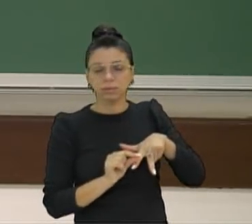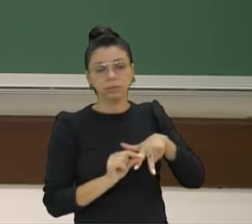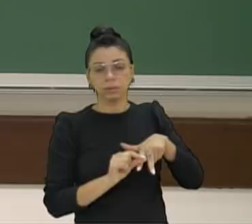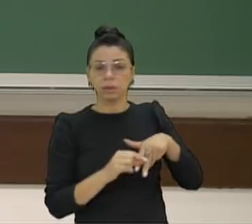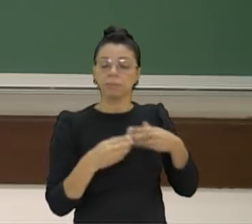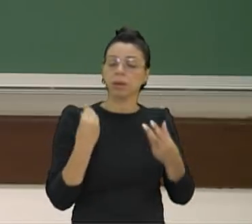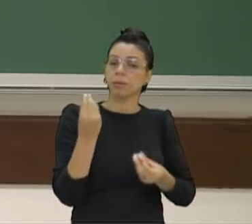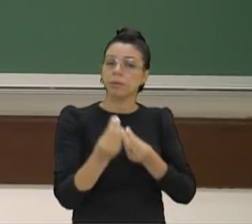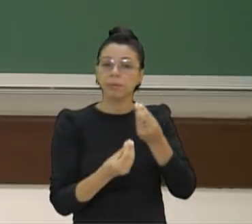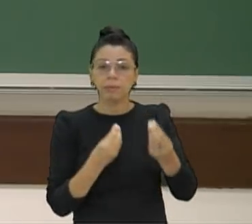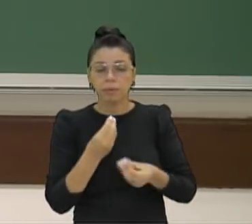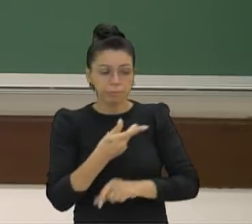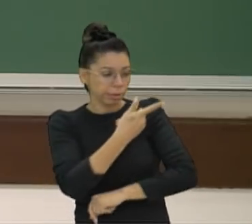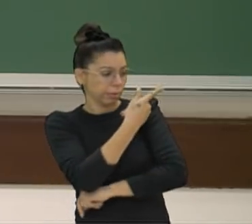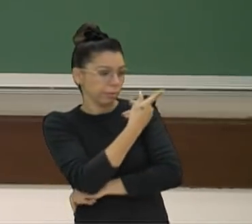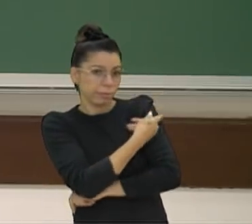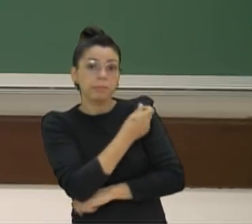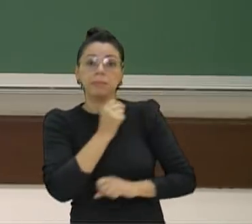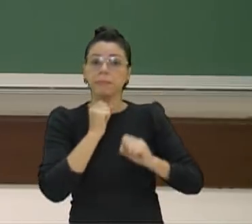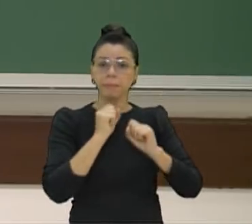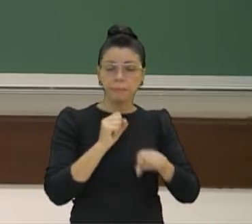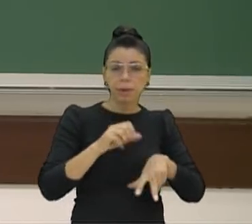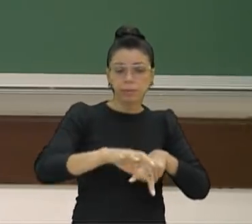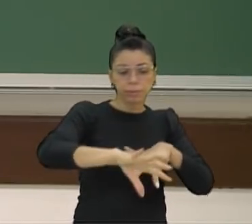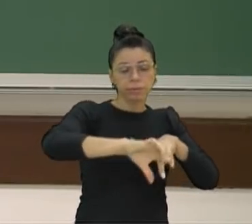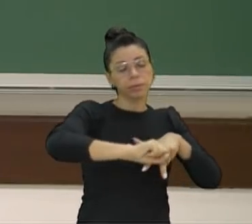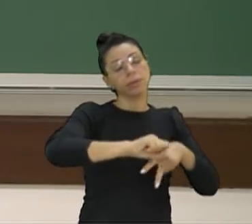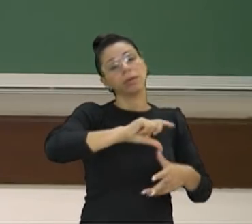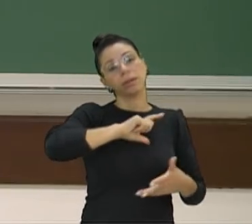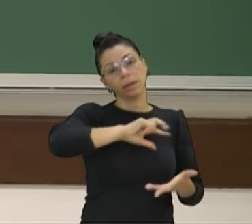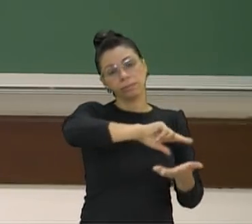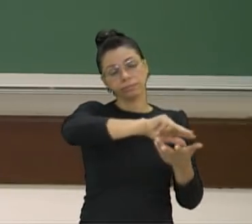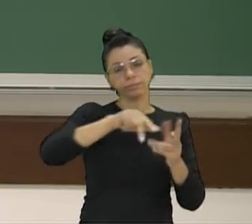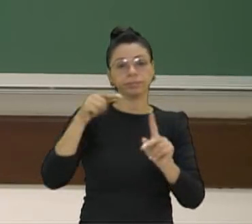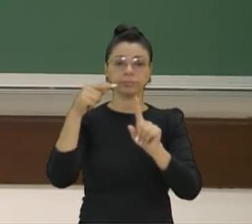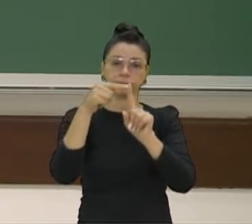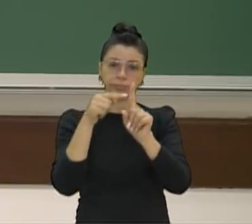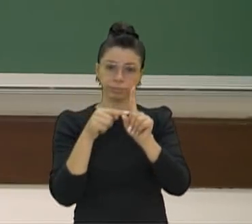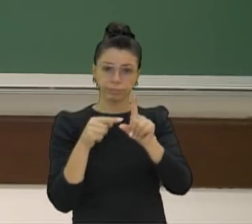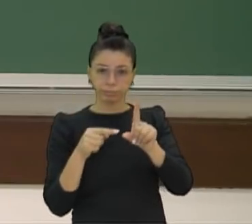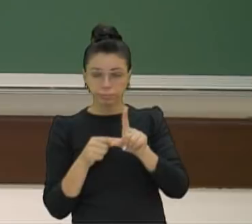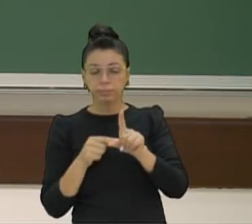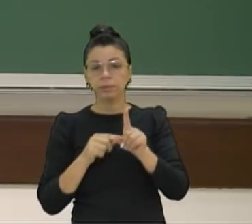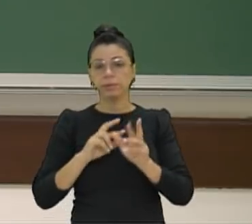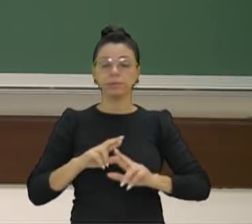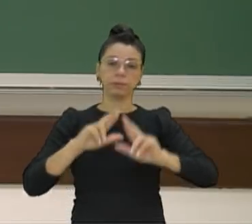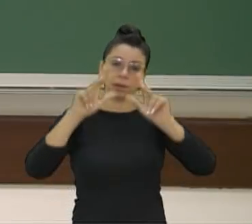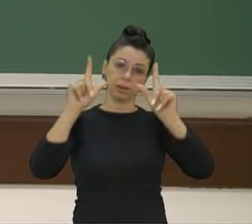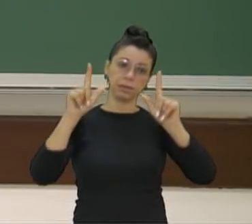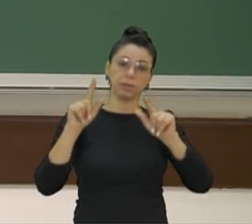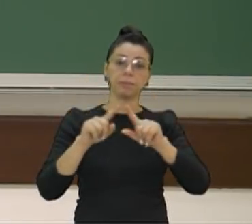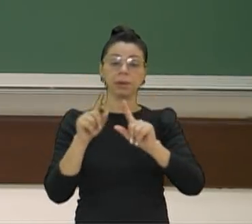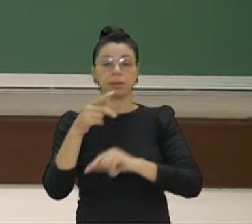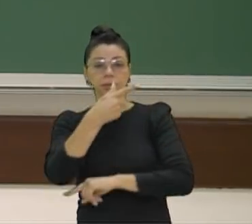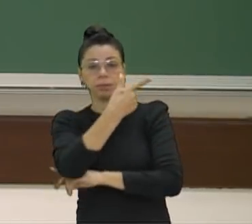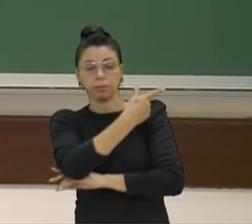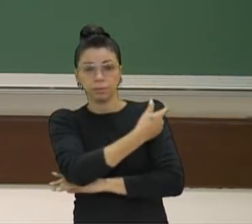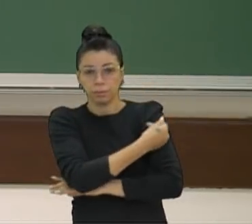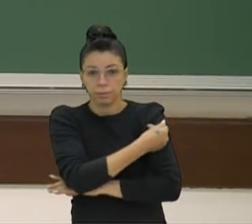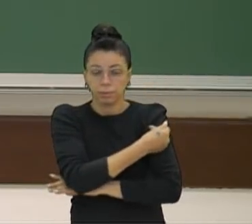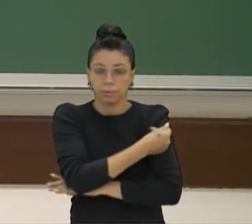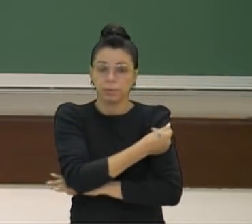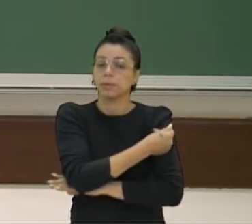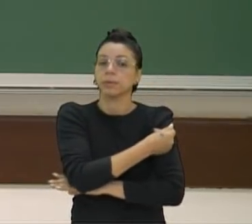mas e como que ela vacinada pode pegar gripe? Existem muitos tipos de vírus da gripe, tá? Mas as vacinas são feitas com